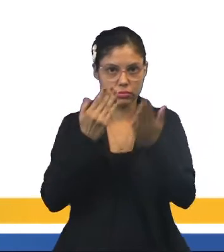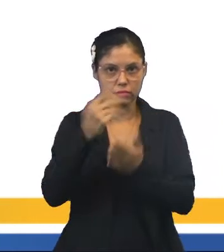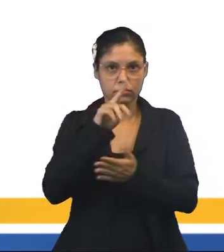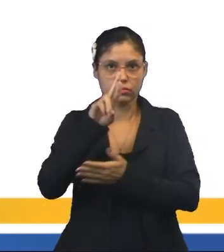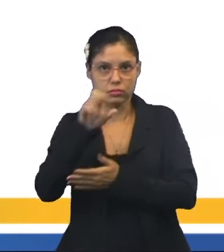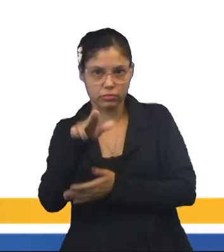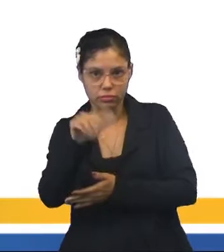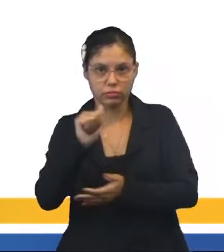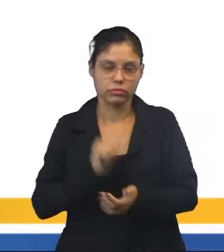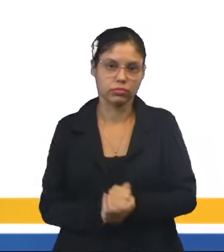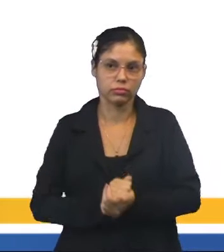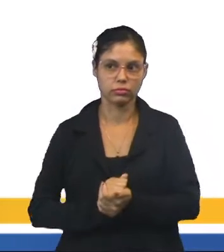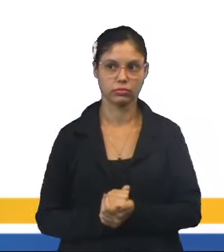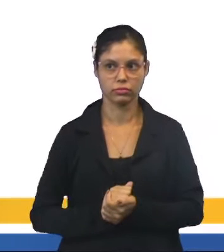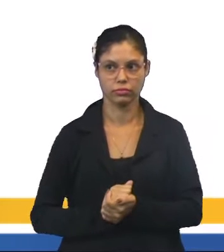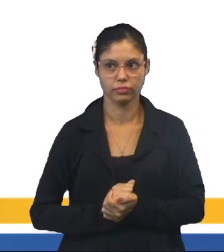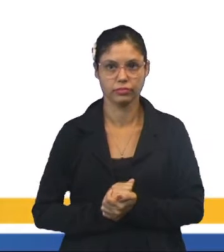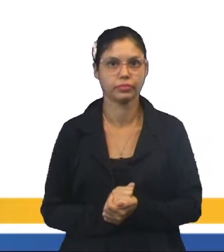parábola.